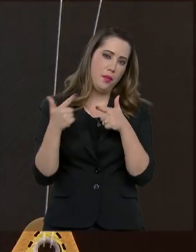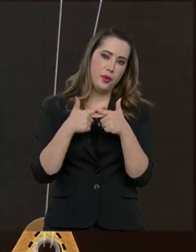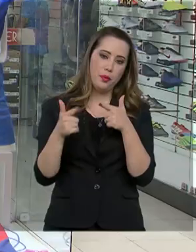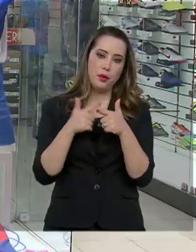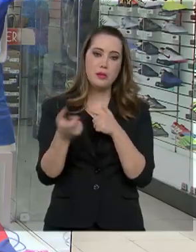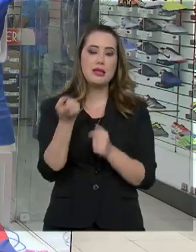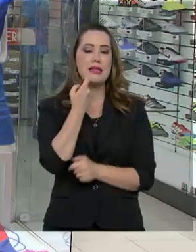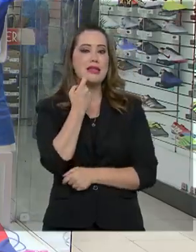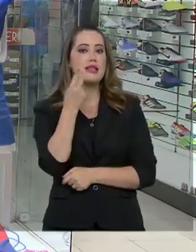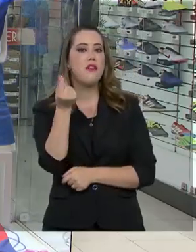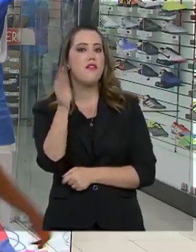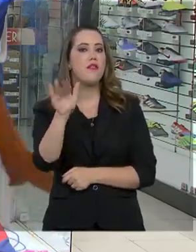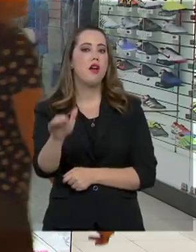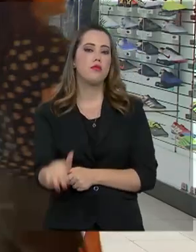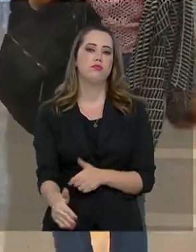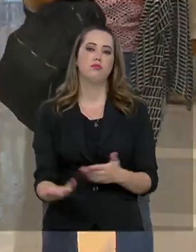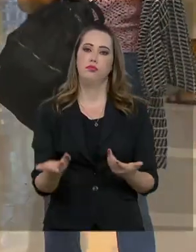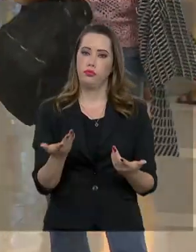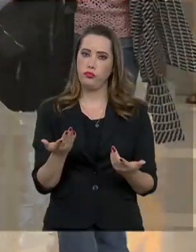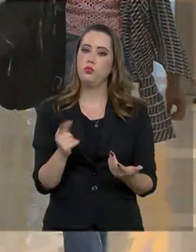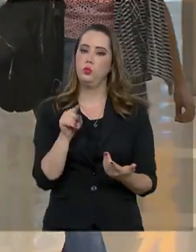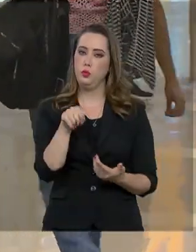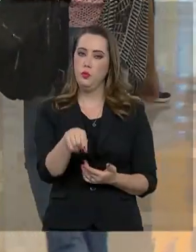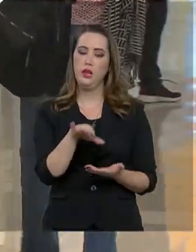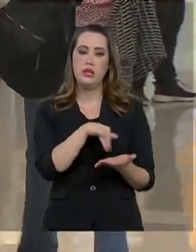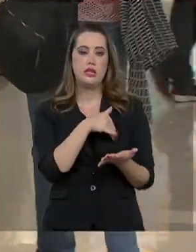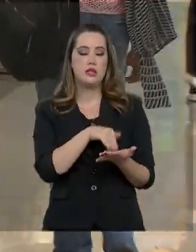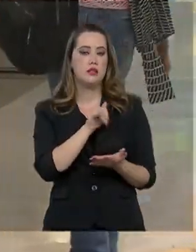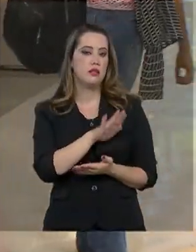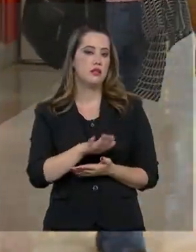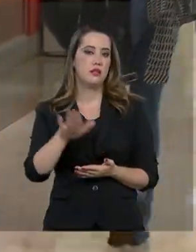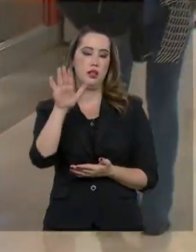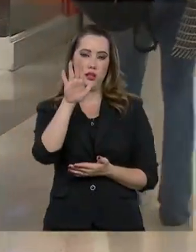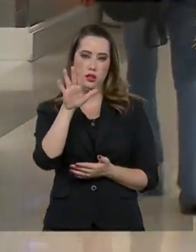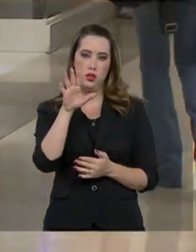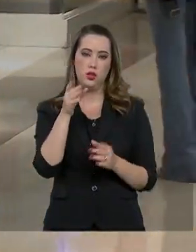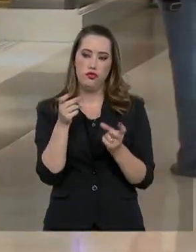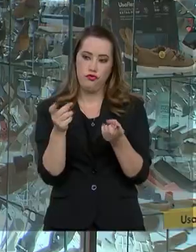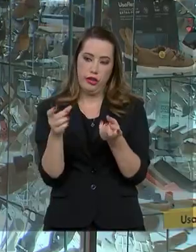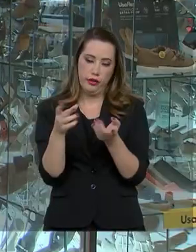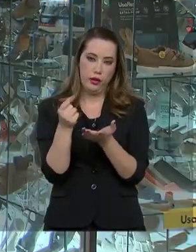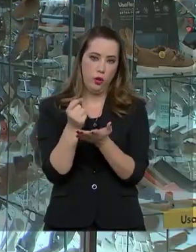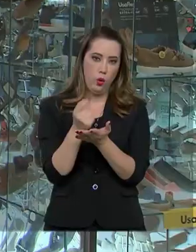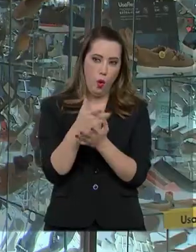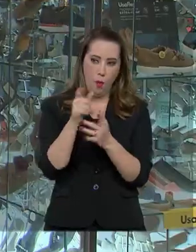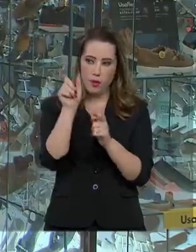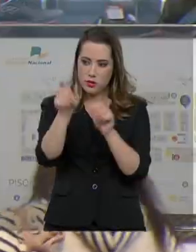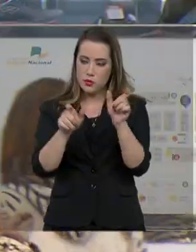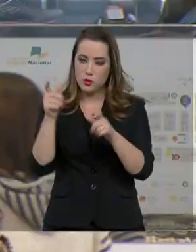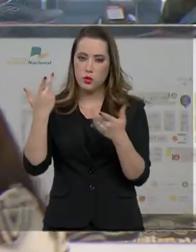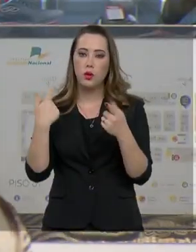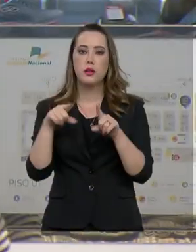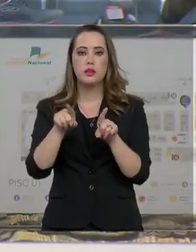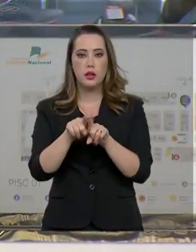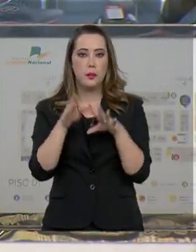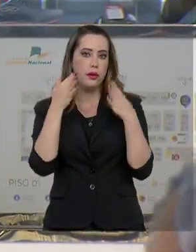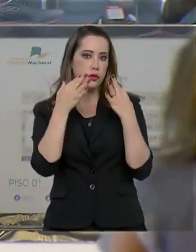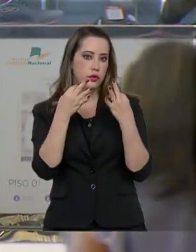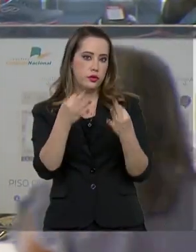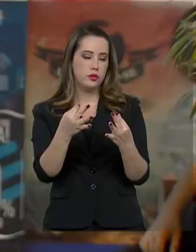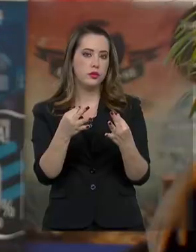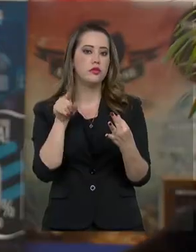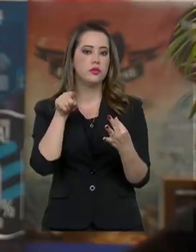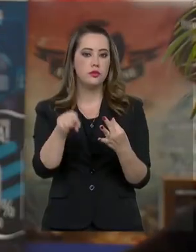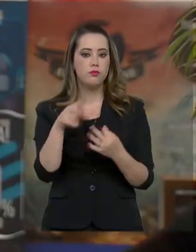sexta feira de descontos pelo país a secretaria nacional do consumidor do ministério da justiça também está de olho na famosa black